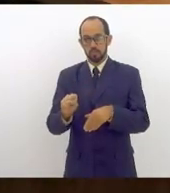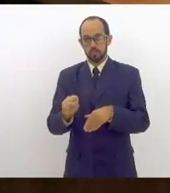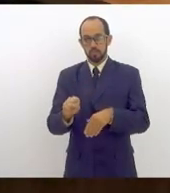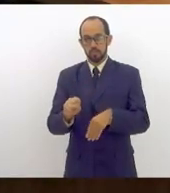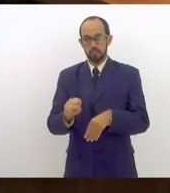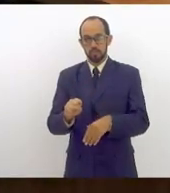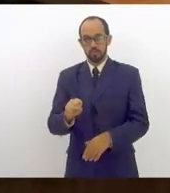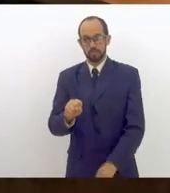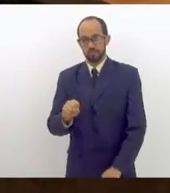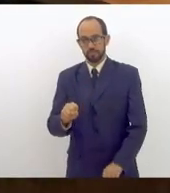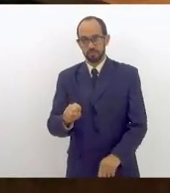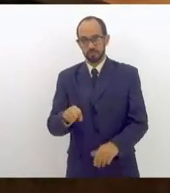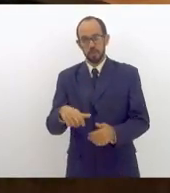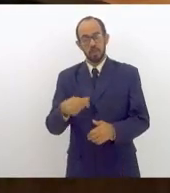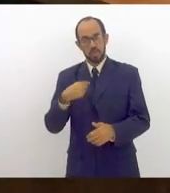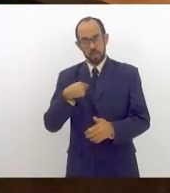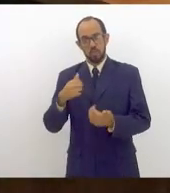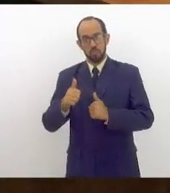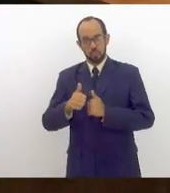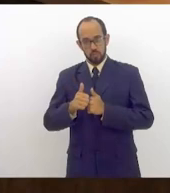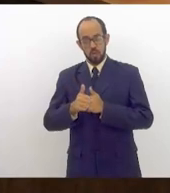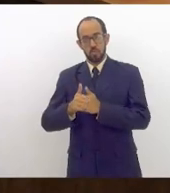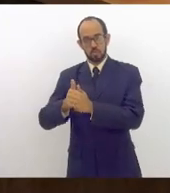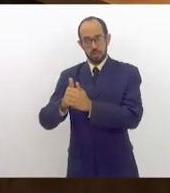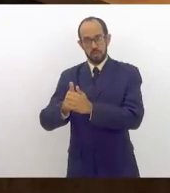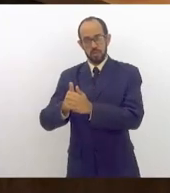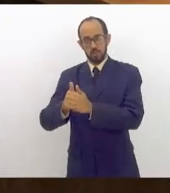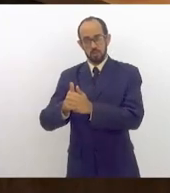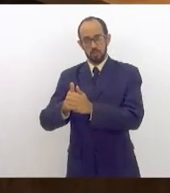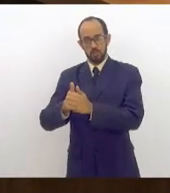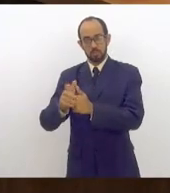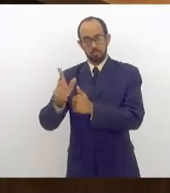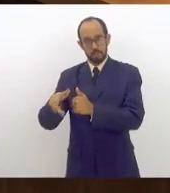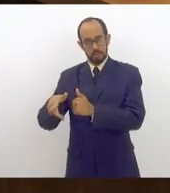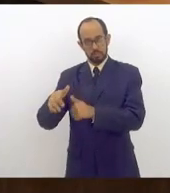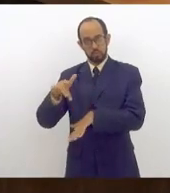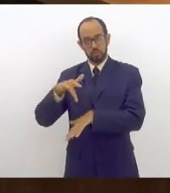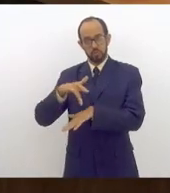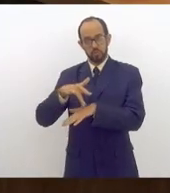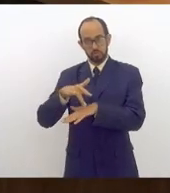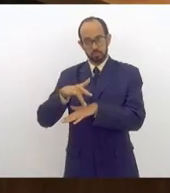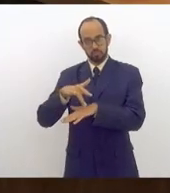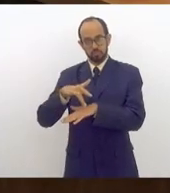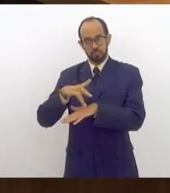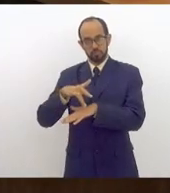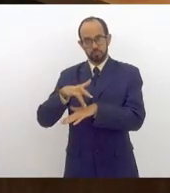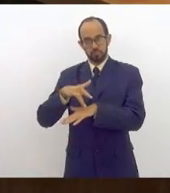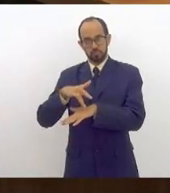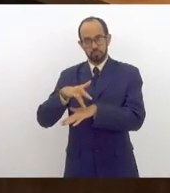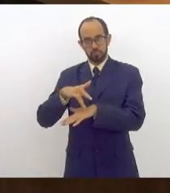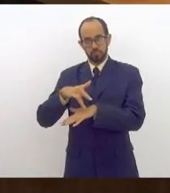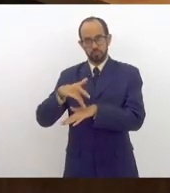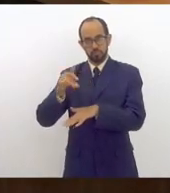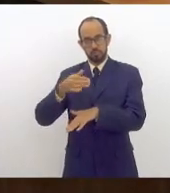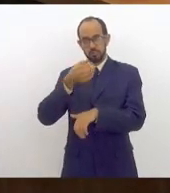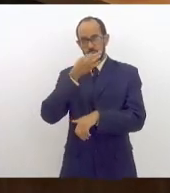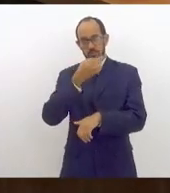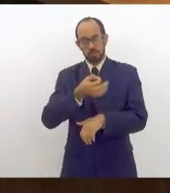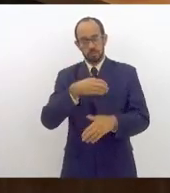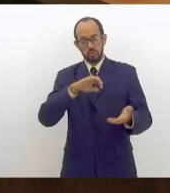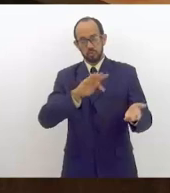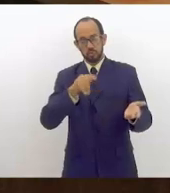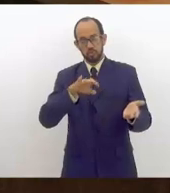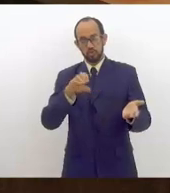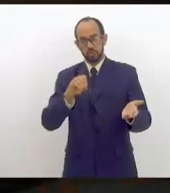estou acompanhando, mesmo constrangido, o parecer do relator deputado Chico